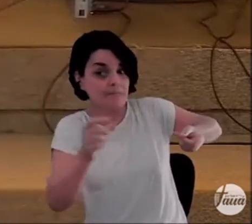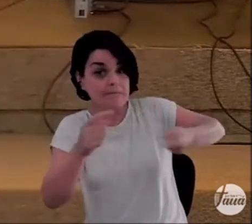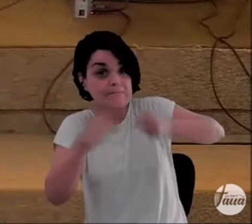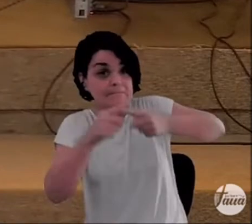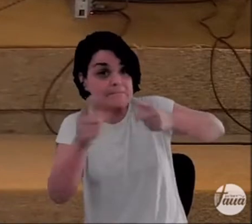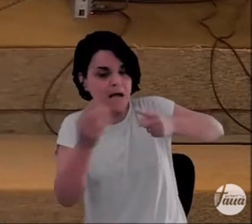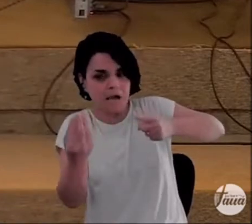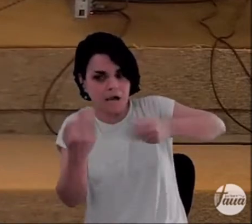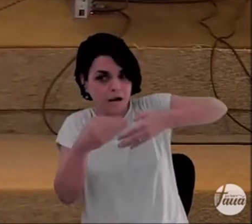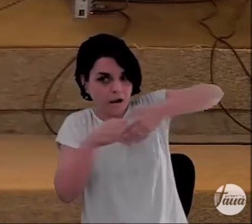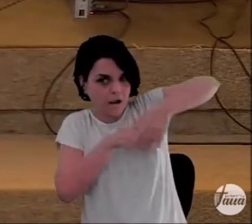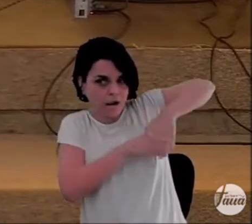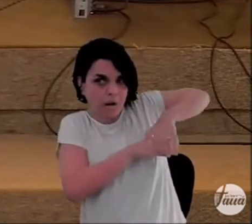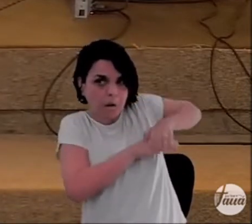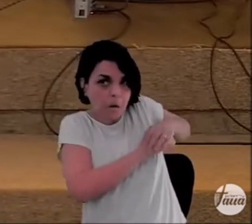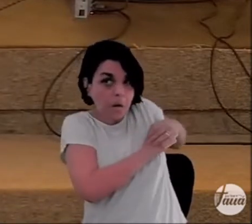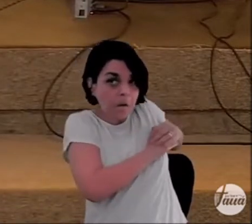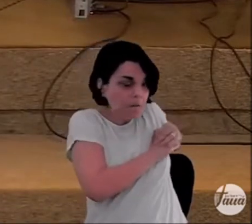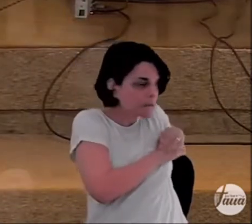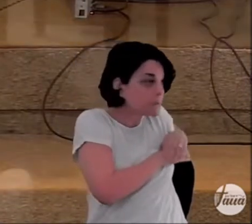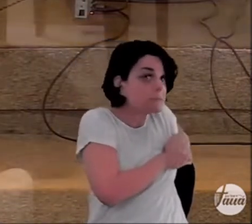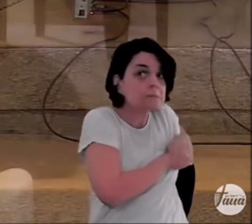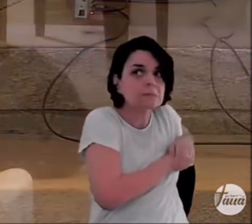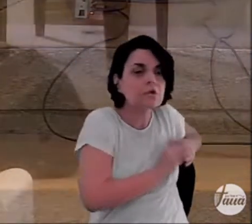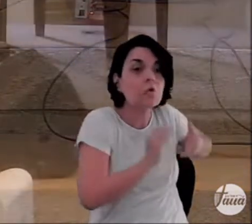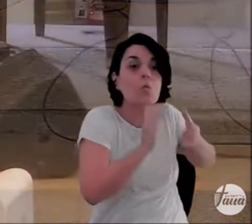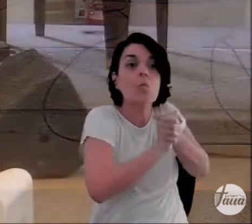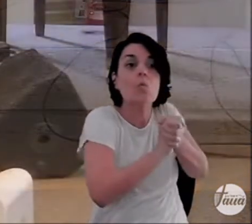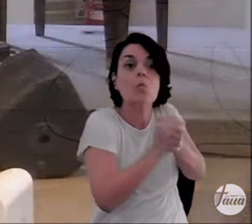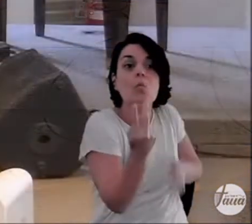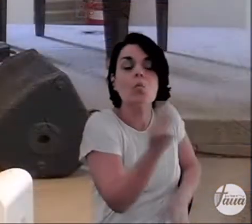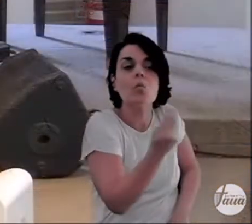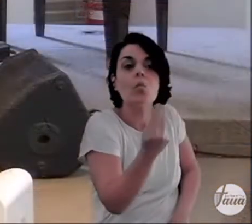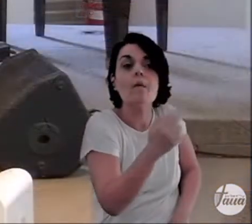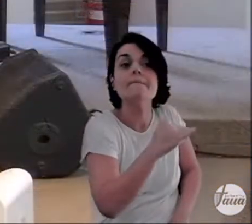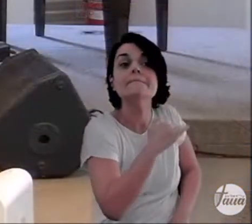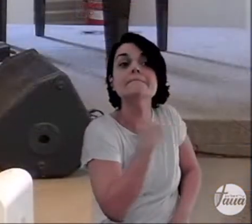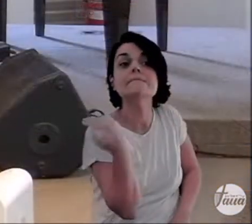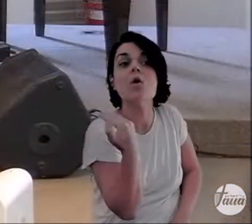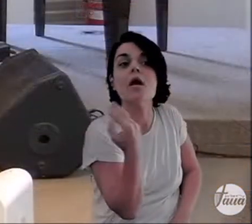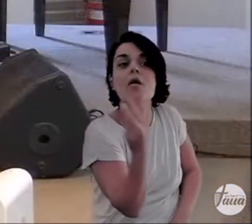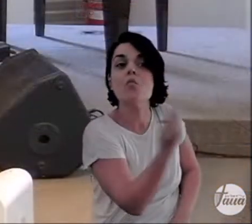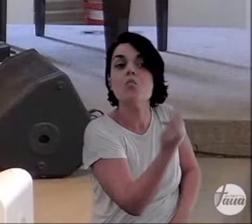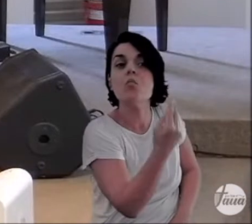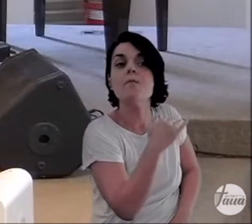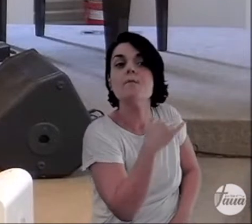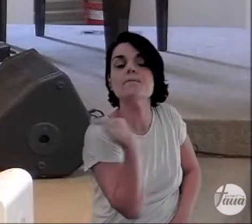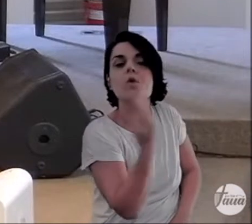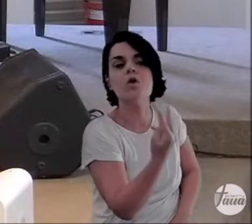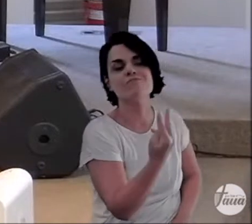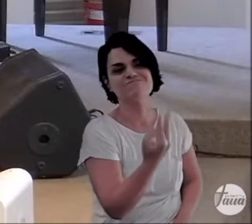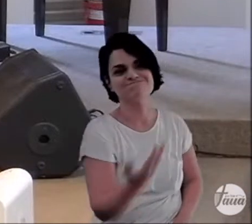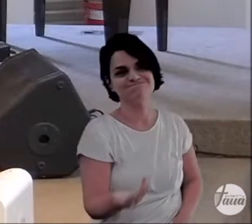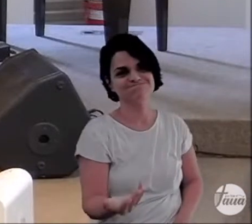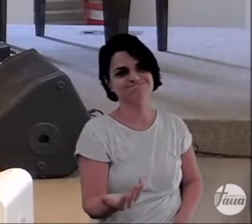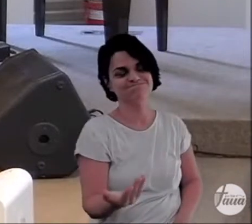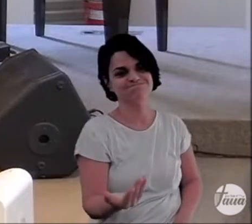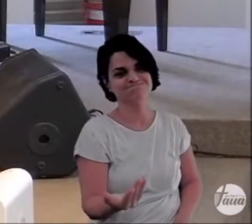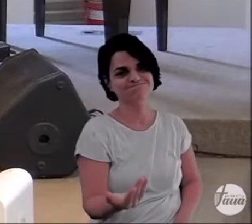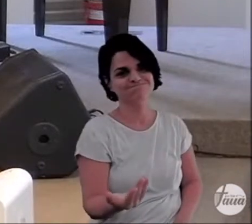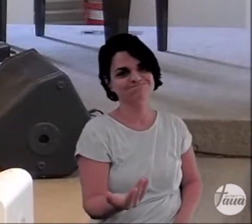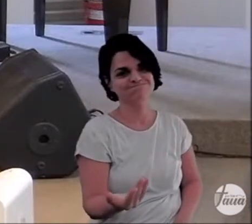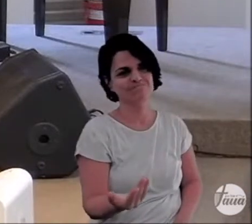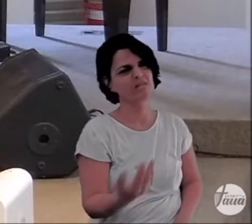no bolso, essas duas pessoas, esse casal, caiu morto no culto na igreja. A gente não pode levar